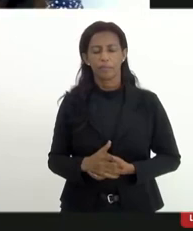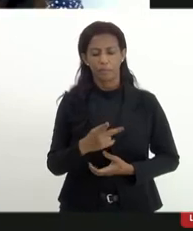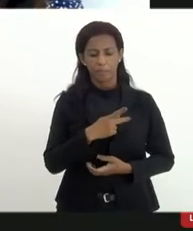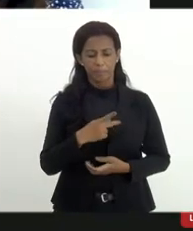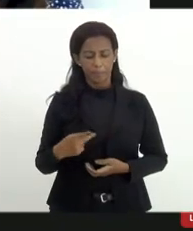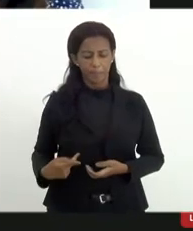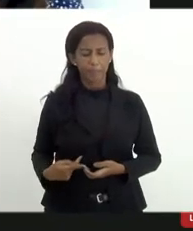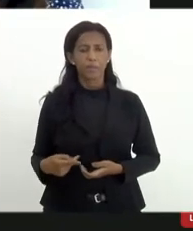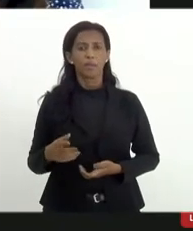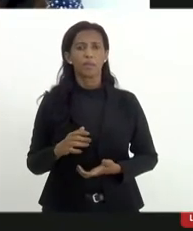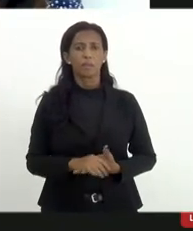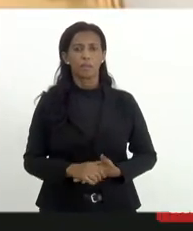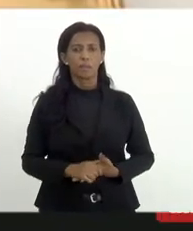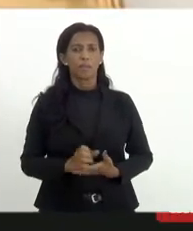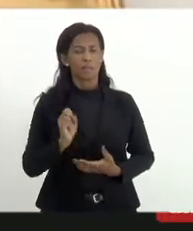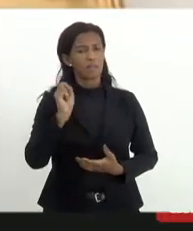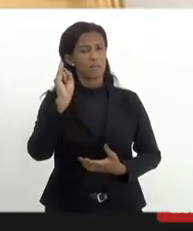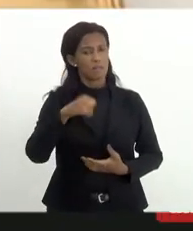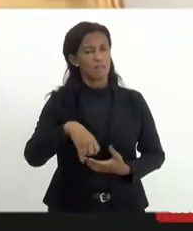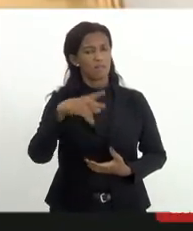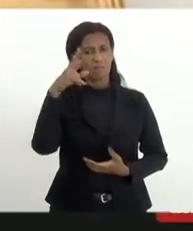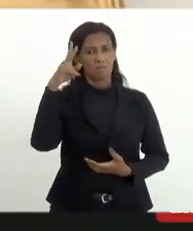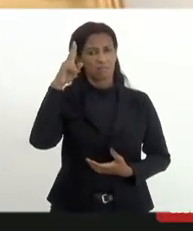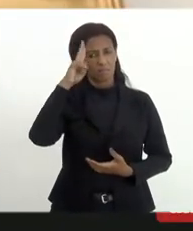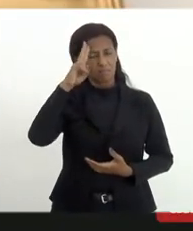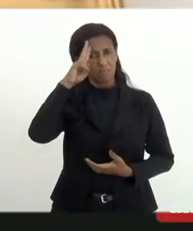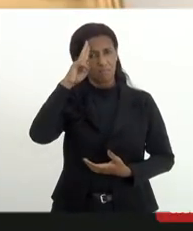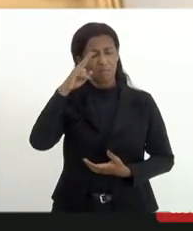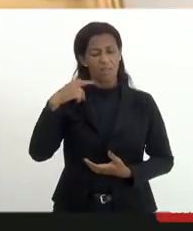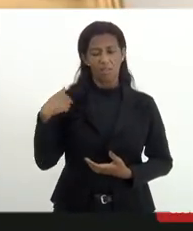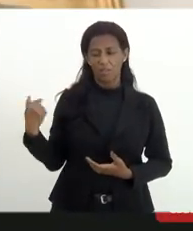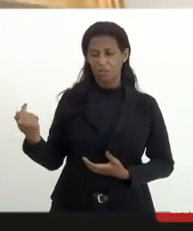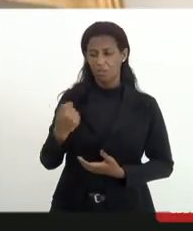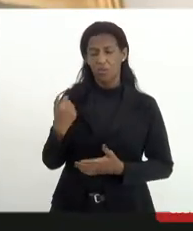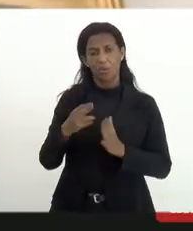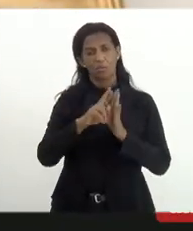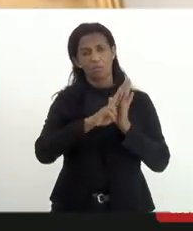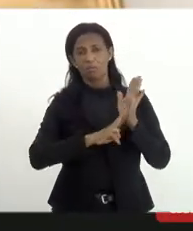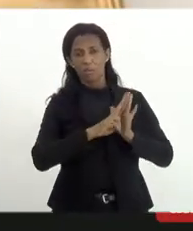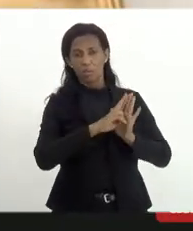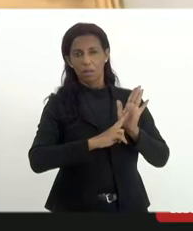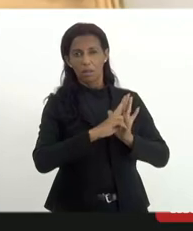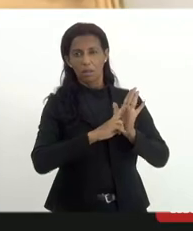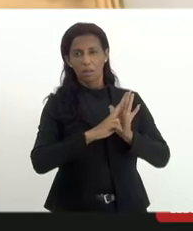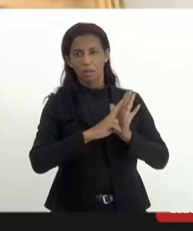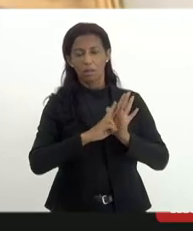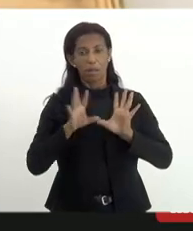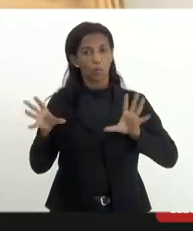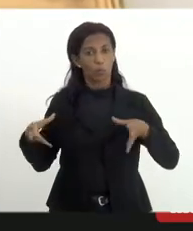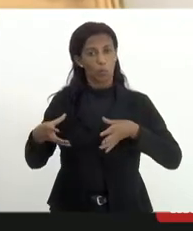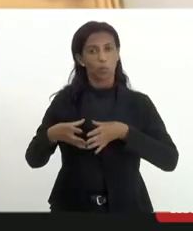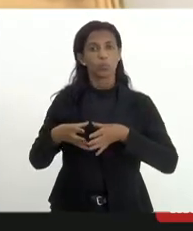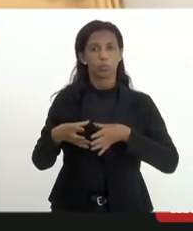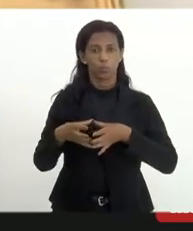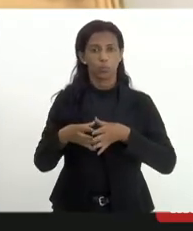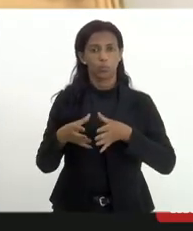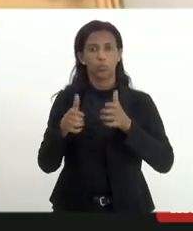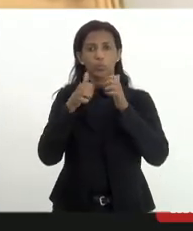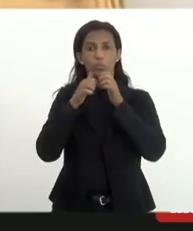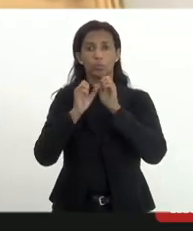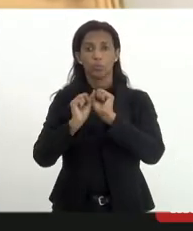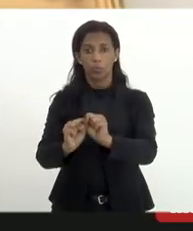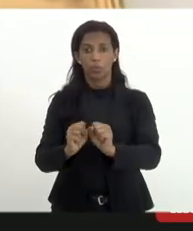Presidente, eu queria apenas ressaltar que, de nossa parte, da relatoria, em conjunto com a assessoria